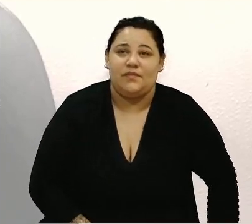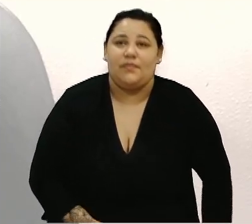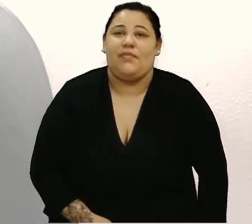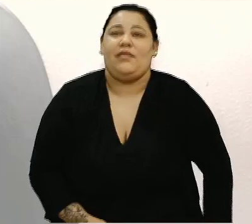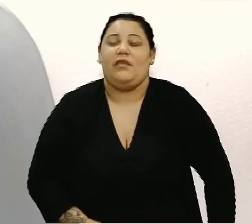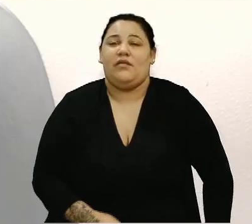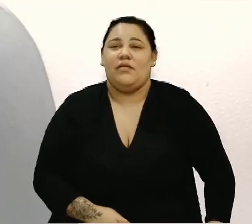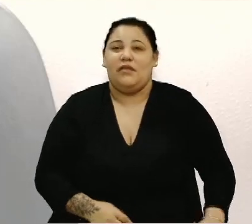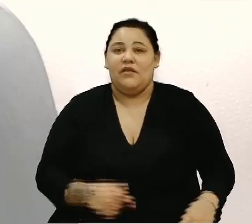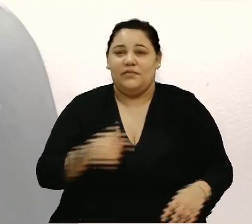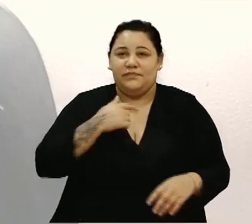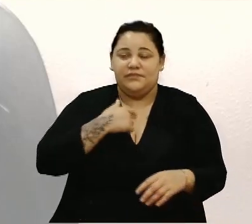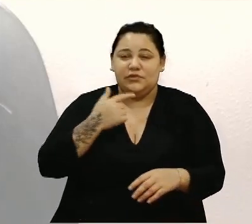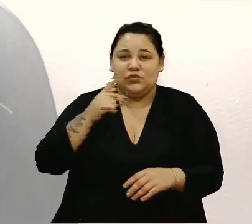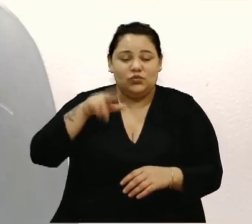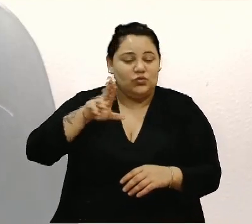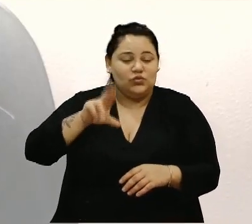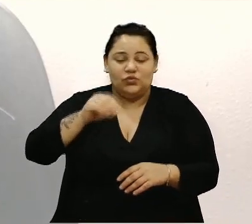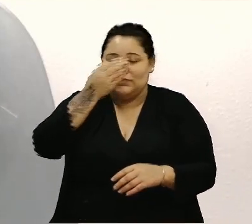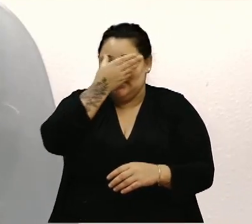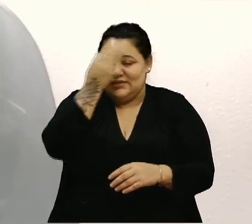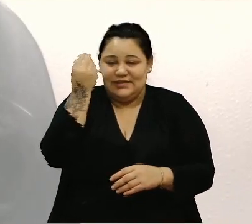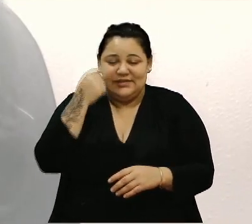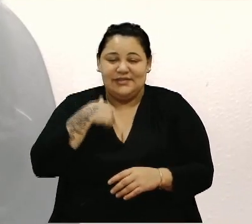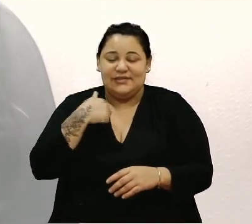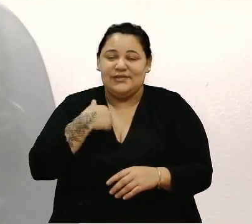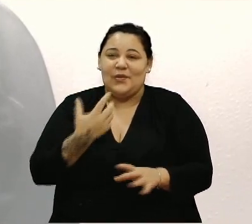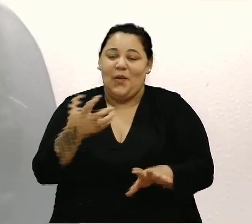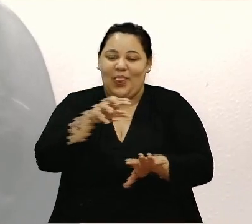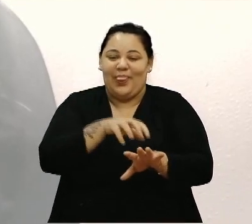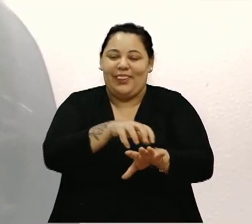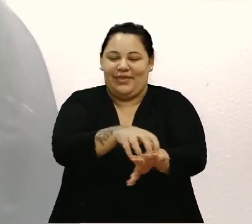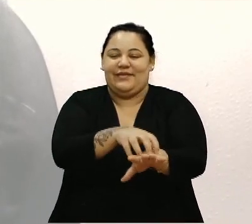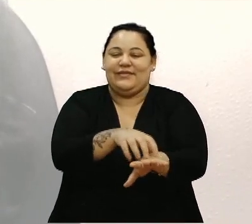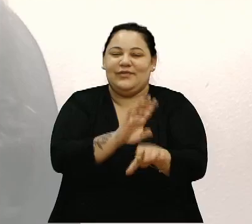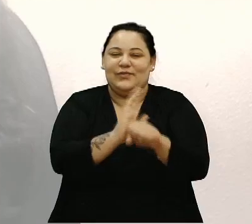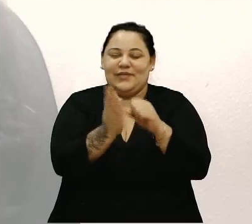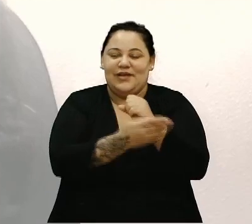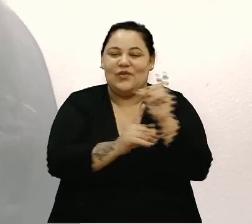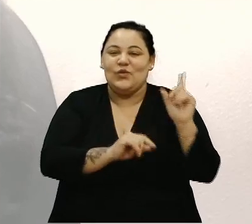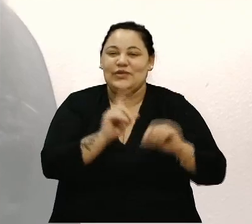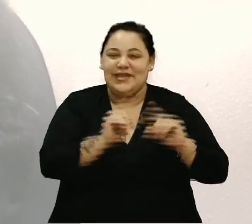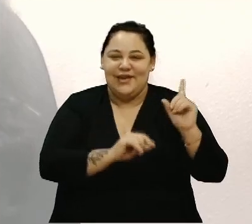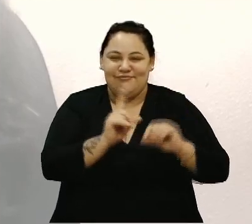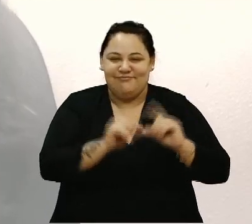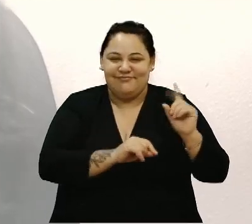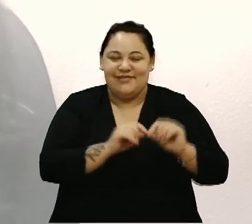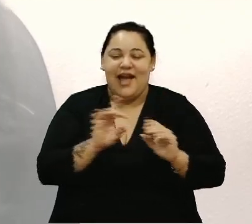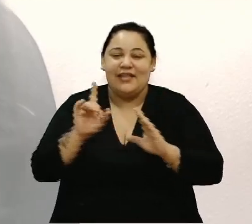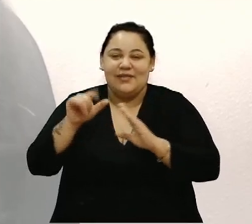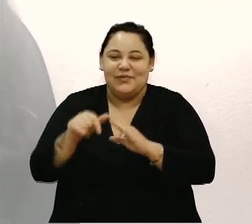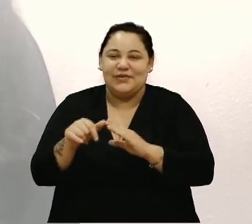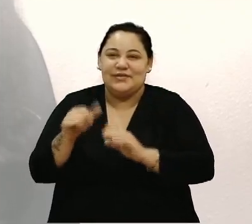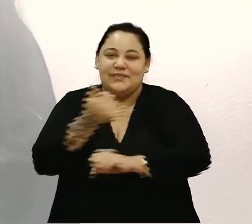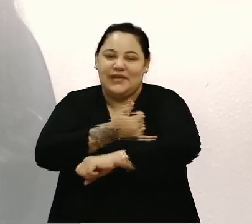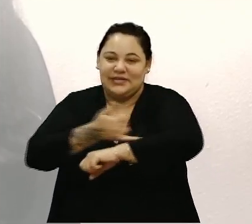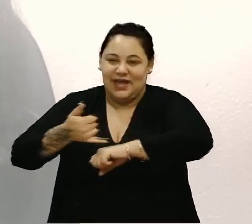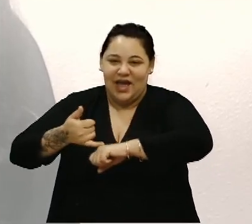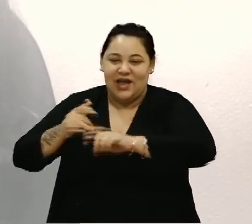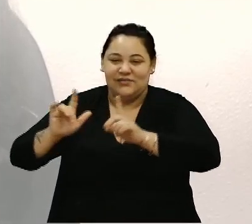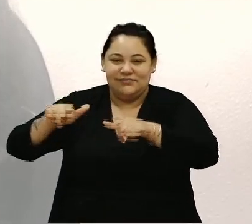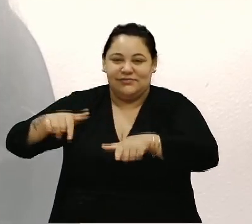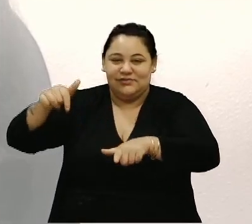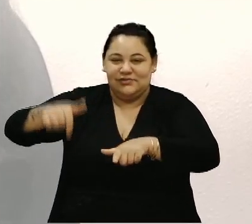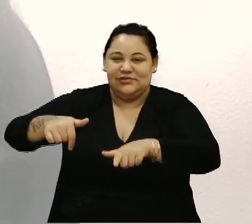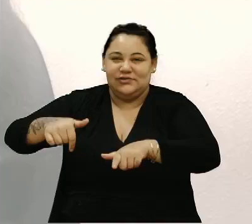esqueço que as primeiras vezes que fui carregar uma caminhonetinha foi ali no bairro Cruzeiro. Depois eles passaram onde é hoje, na frente